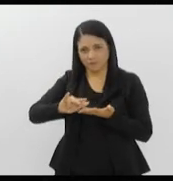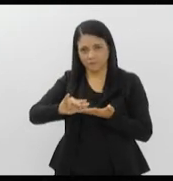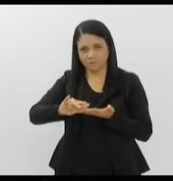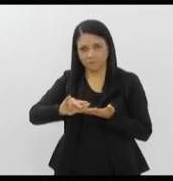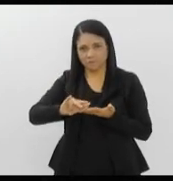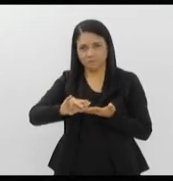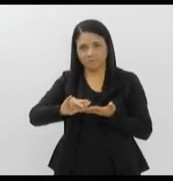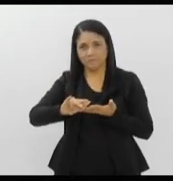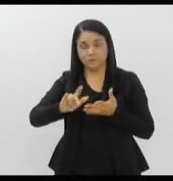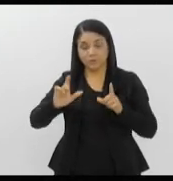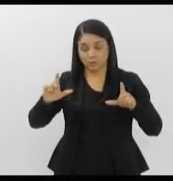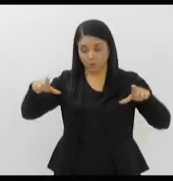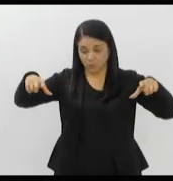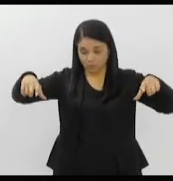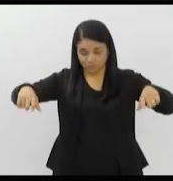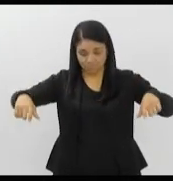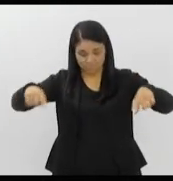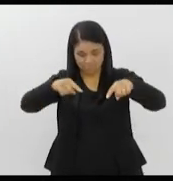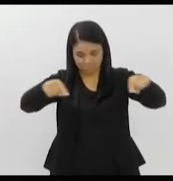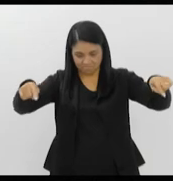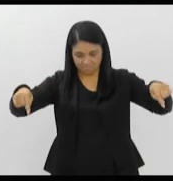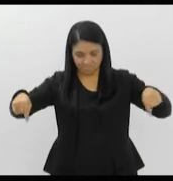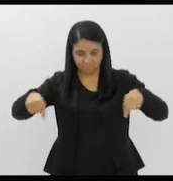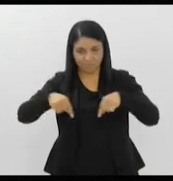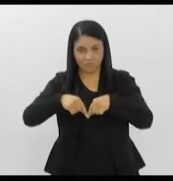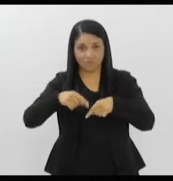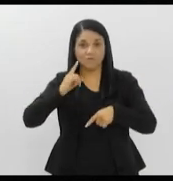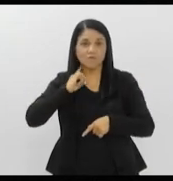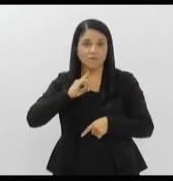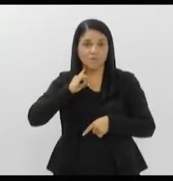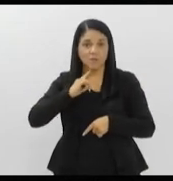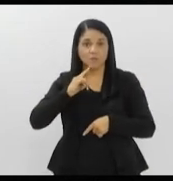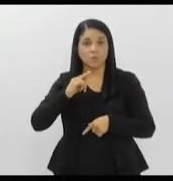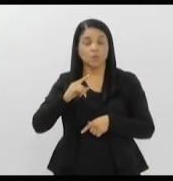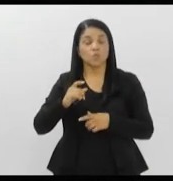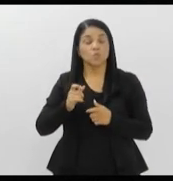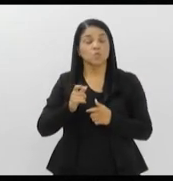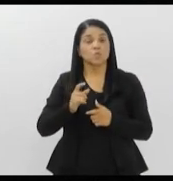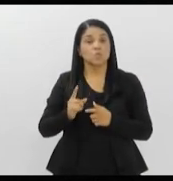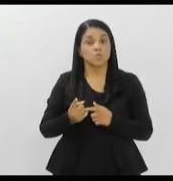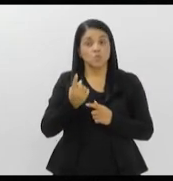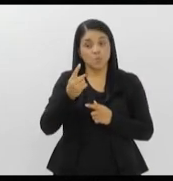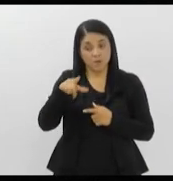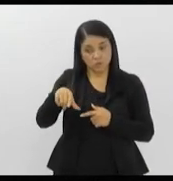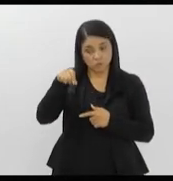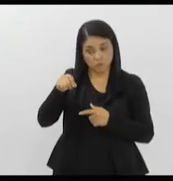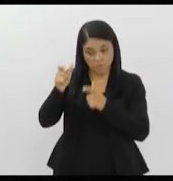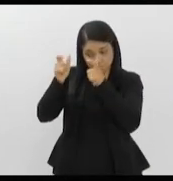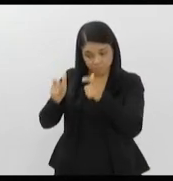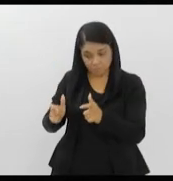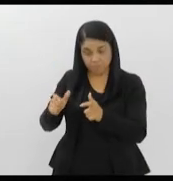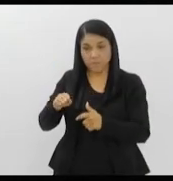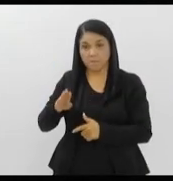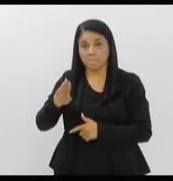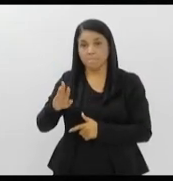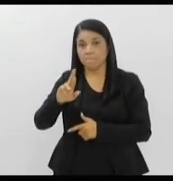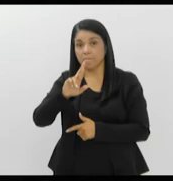para o campo do Flamengo. Uma, inclusive, na Barra da Tijuca, que é um